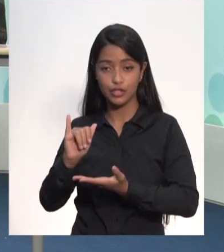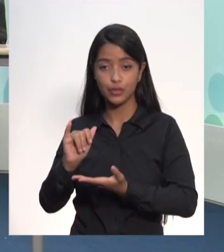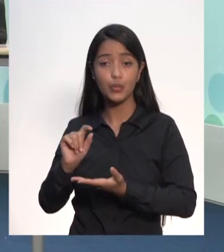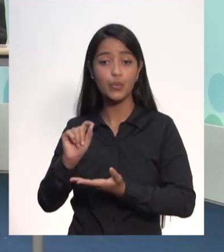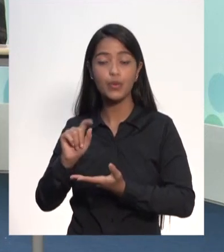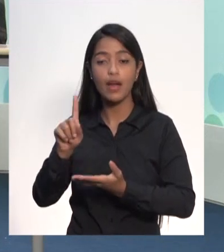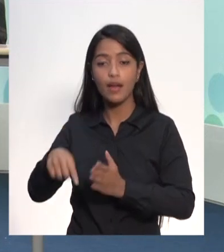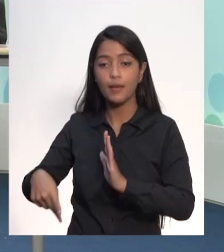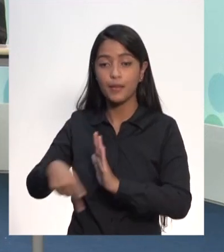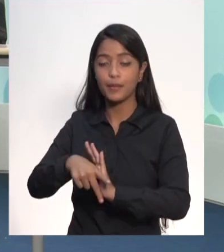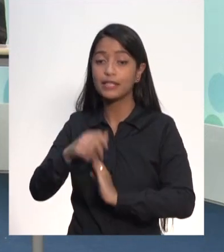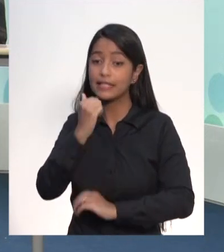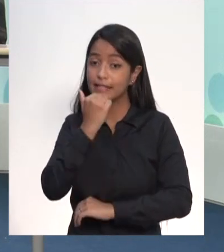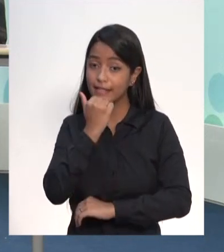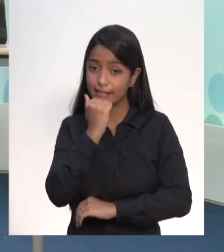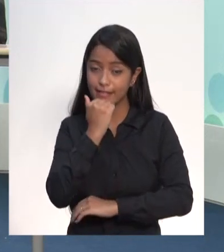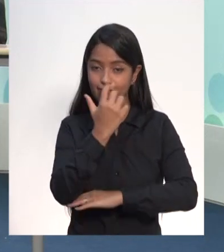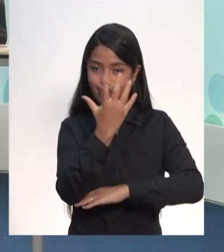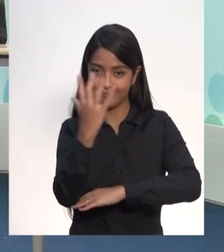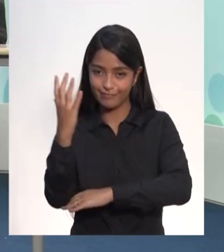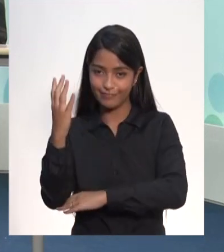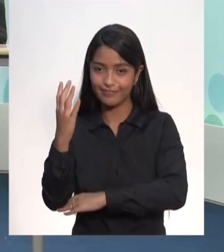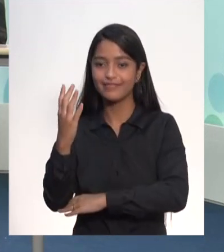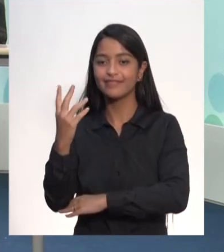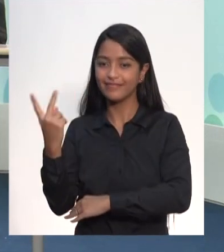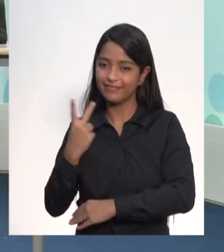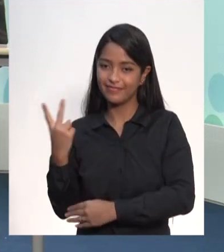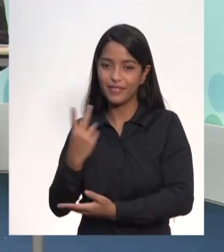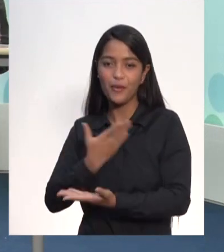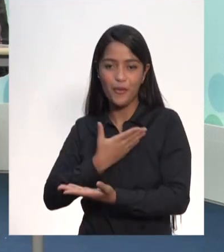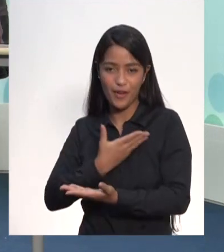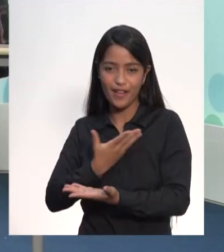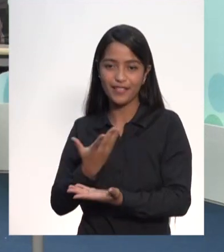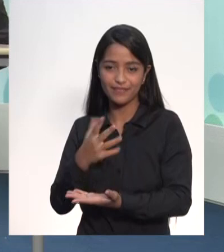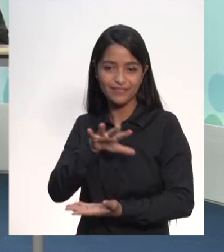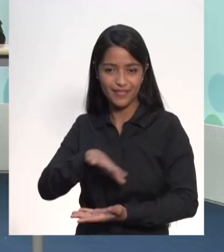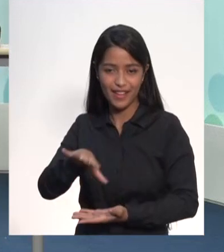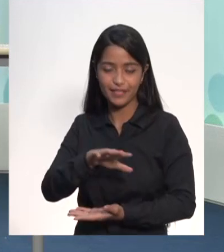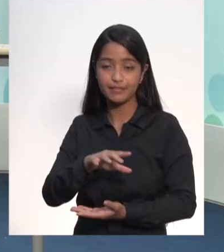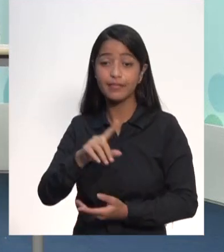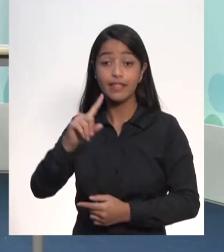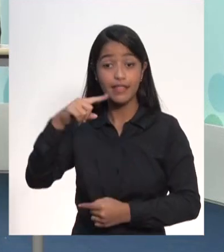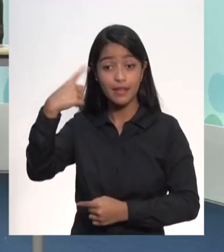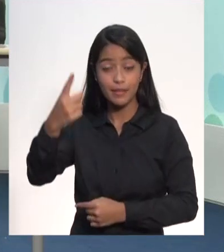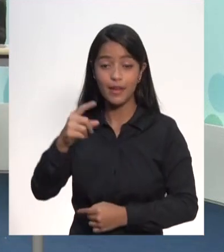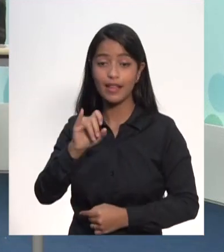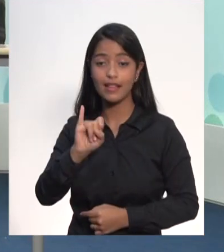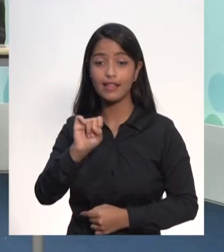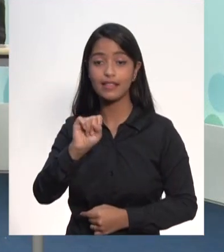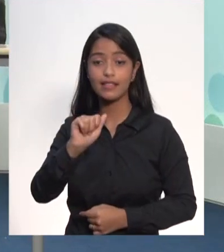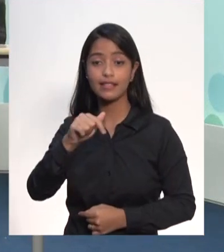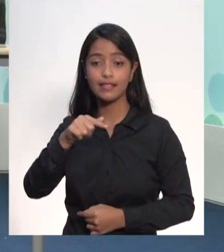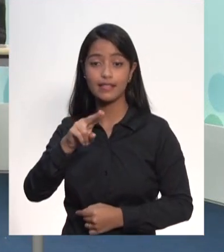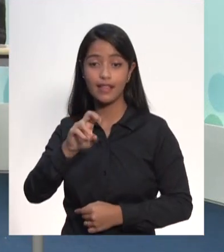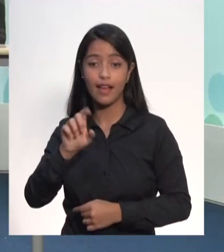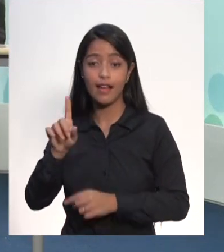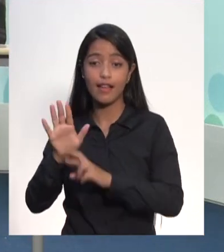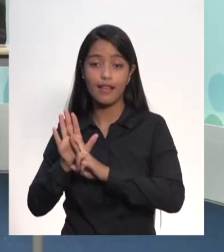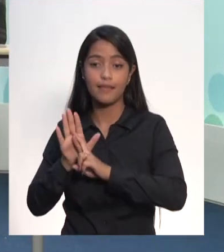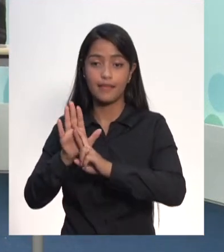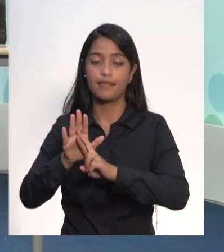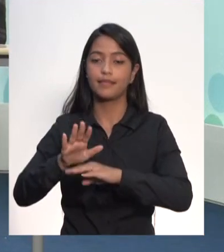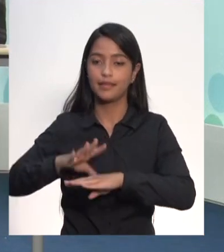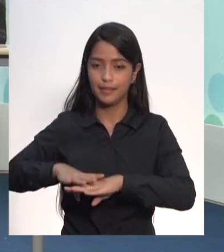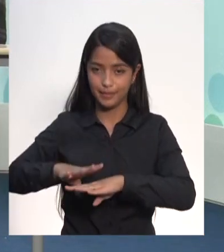da Natureza, minha colega, né, de área. O Isaac também já vai falar daqui a pouco, representando aí a equipe de matemática,